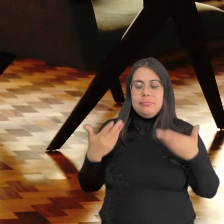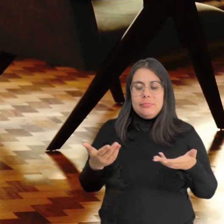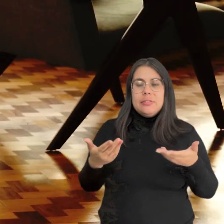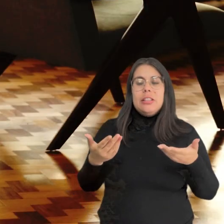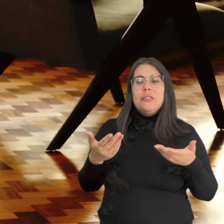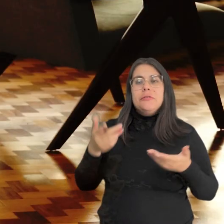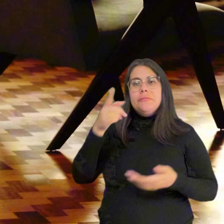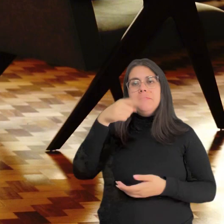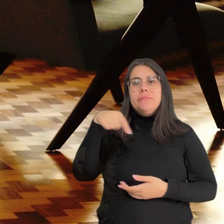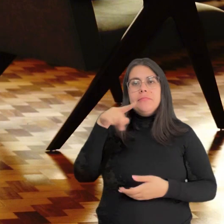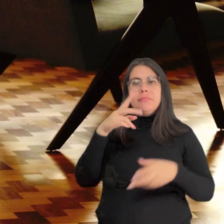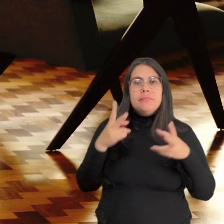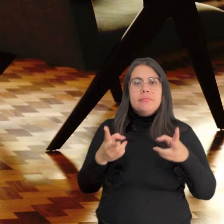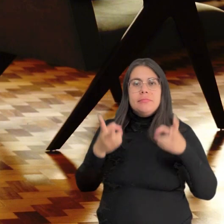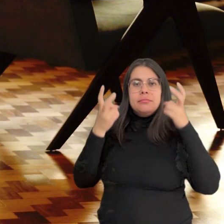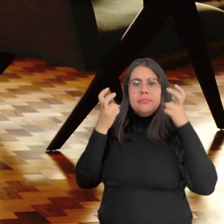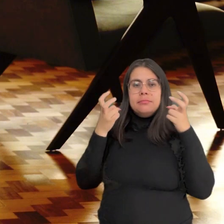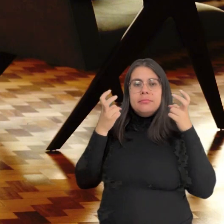paralelamente à